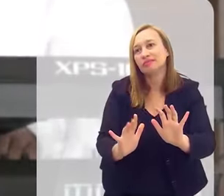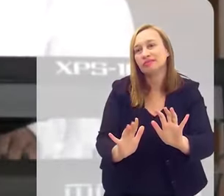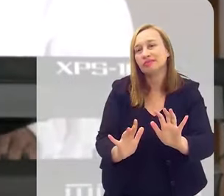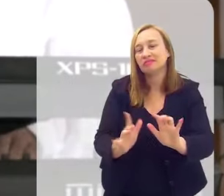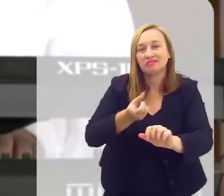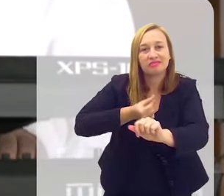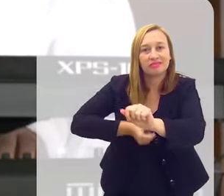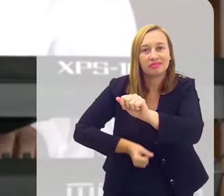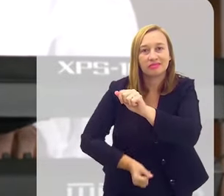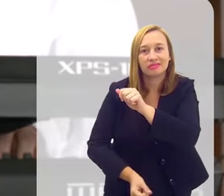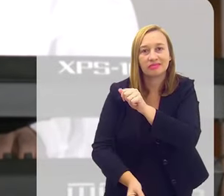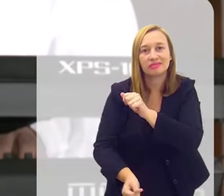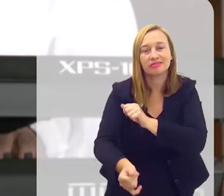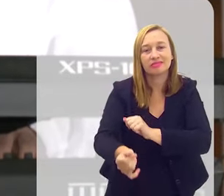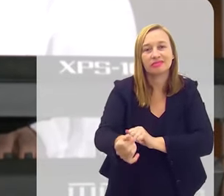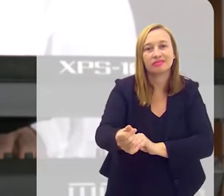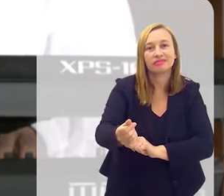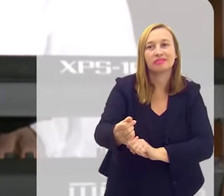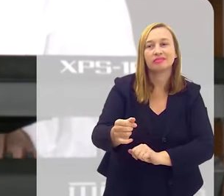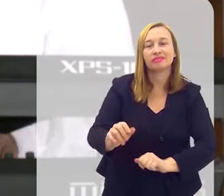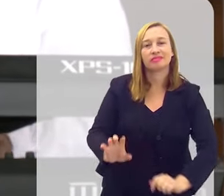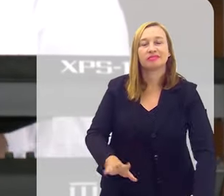soms Sem